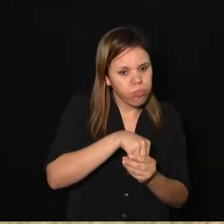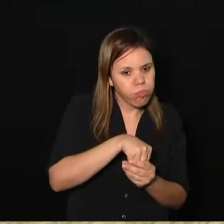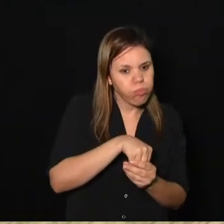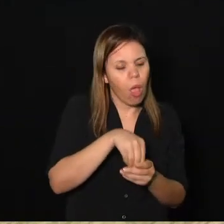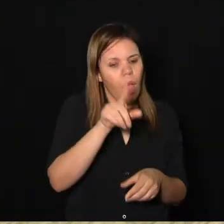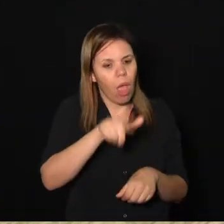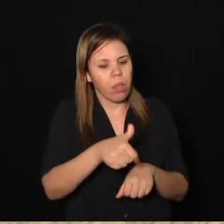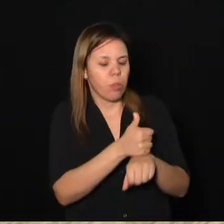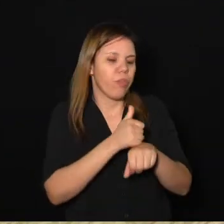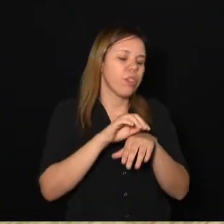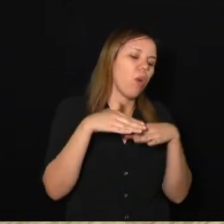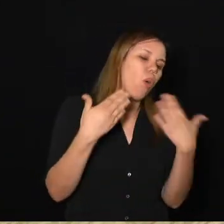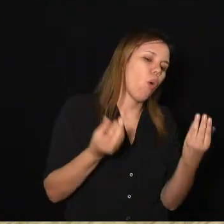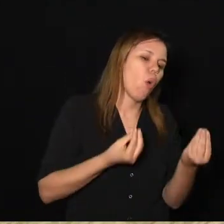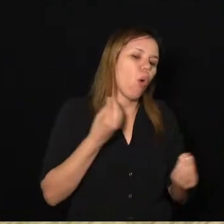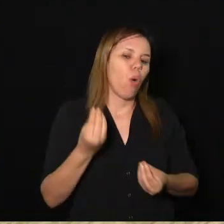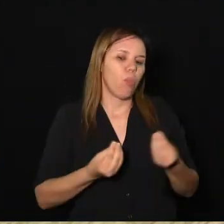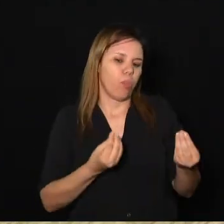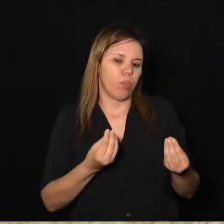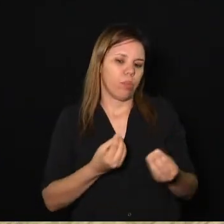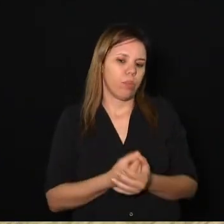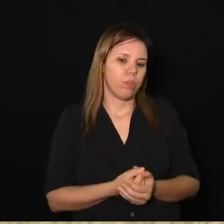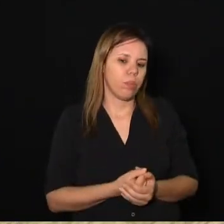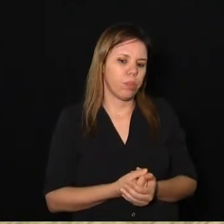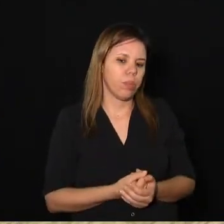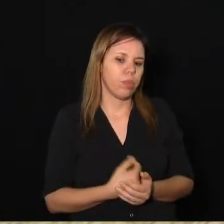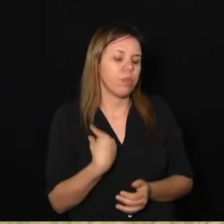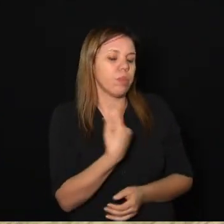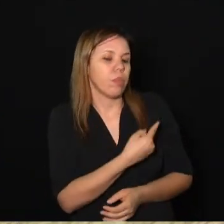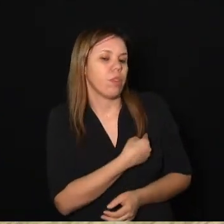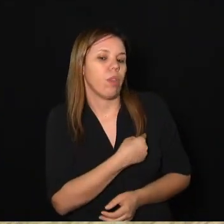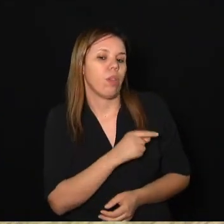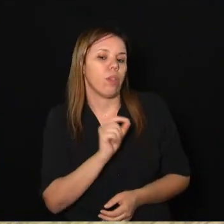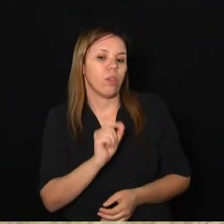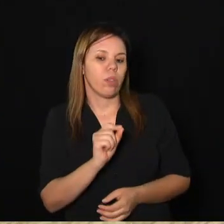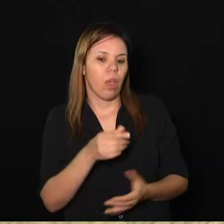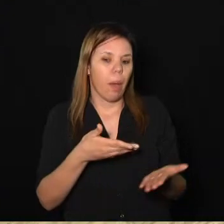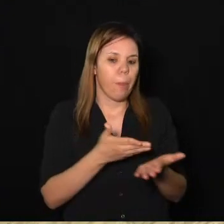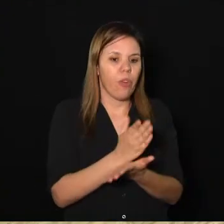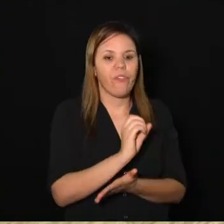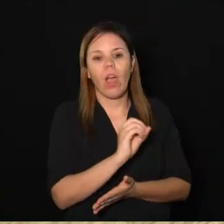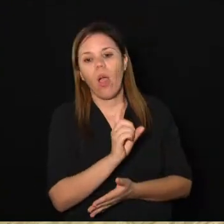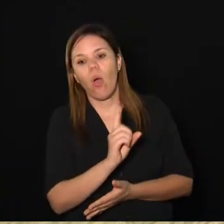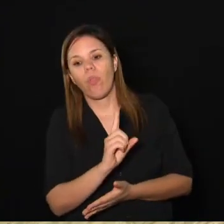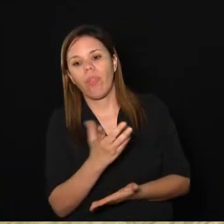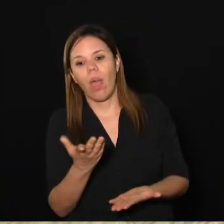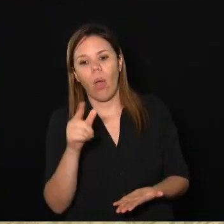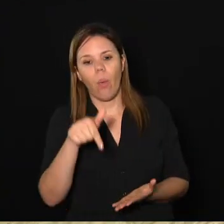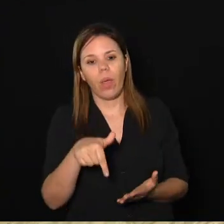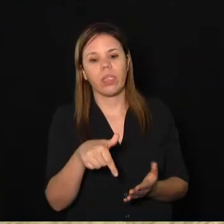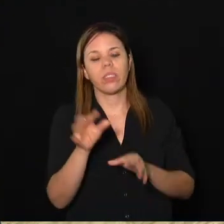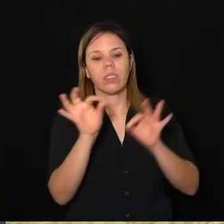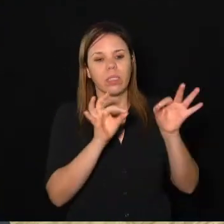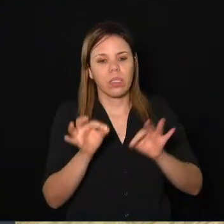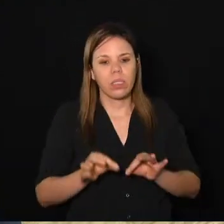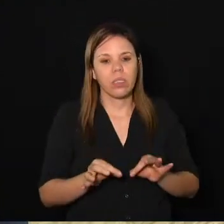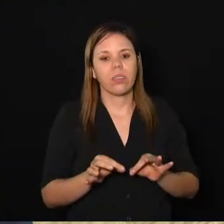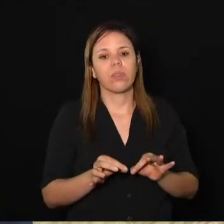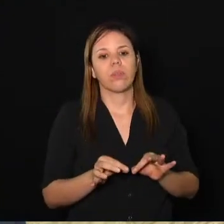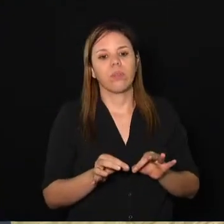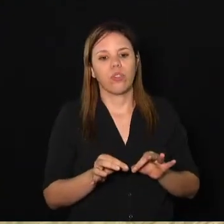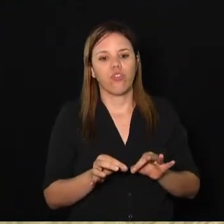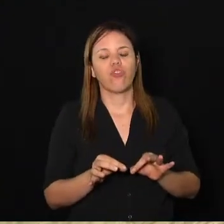profissão. Como que seria esse projeto? Então, cabe a nós aprovar ou não o projeto. Sendo ele